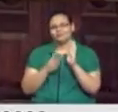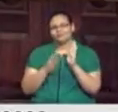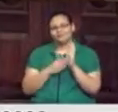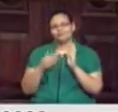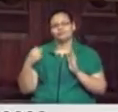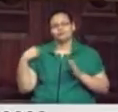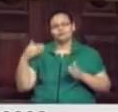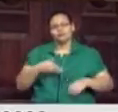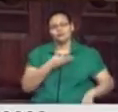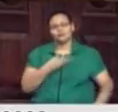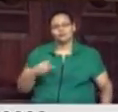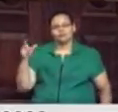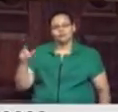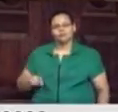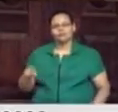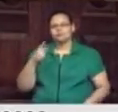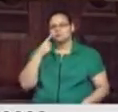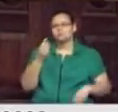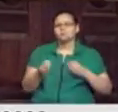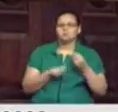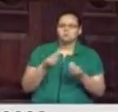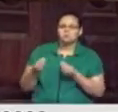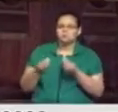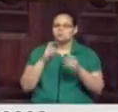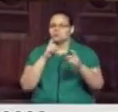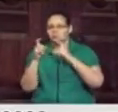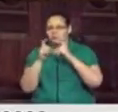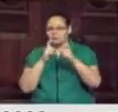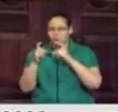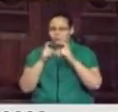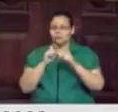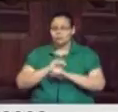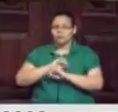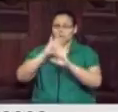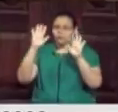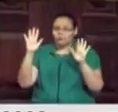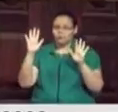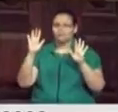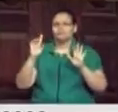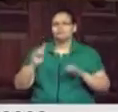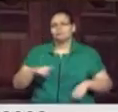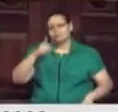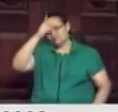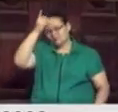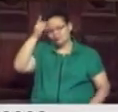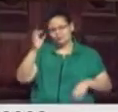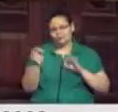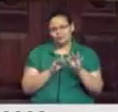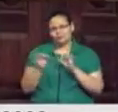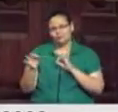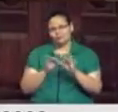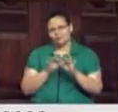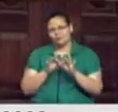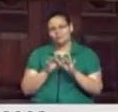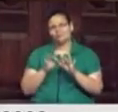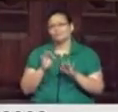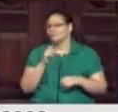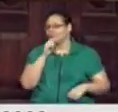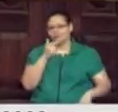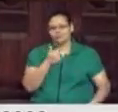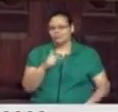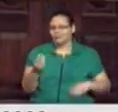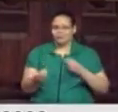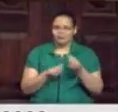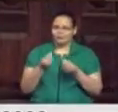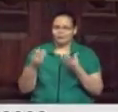chega o governo para ver como é que encaminha-se essa discussão, mas ficou claro hoje, a Assembleia colocou o projeto da maneira com que está, não tem